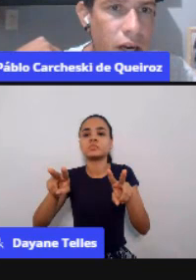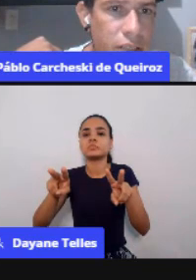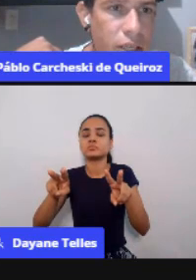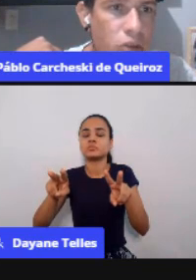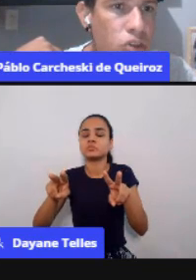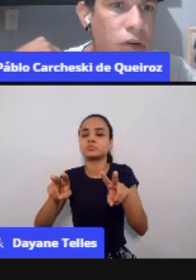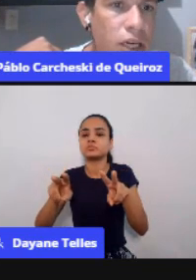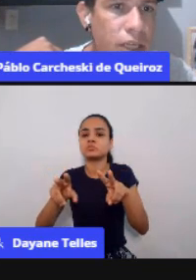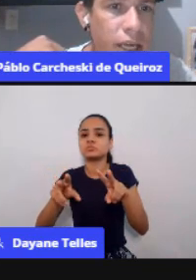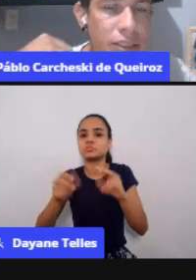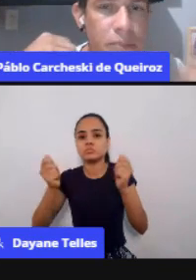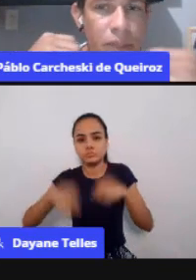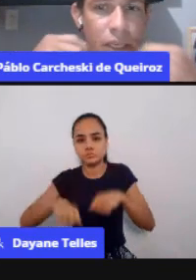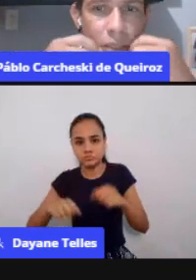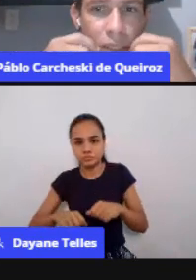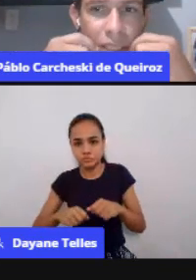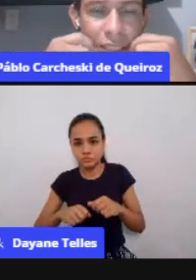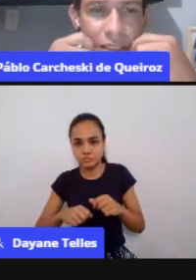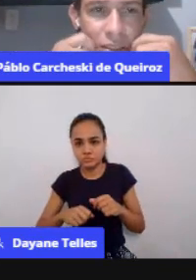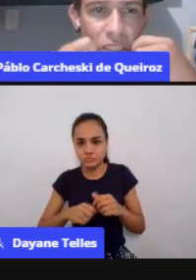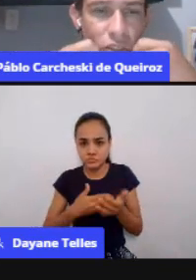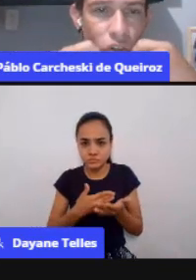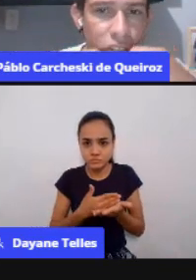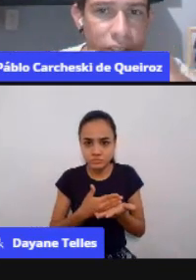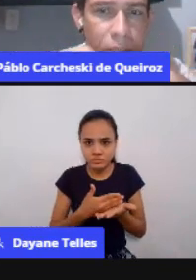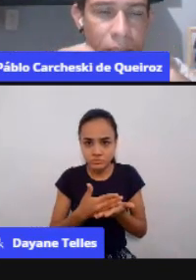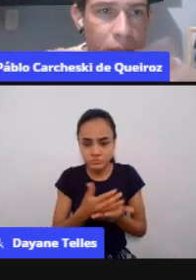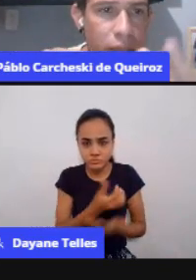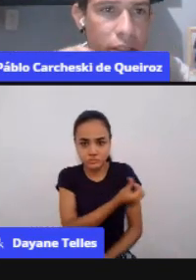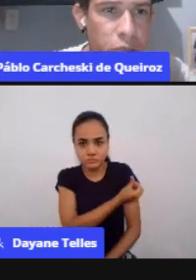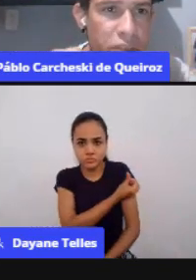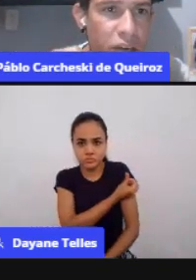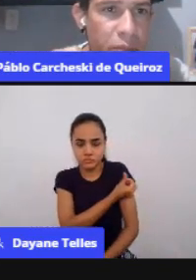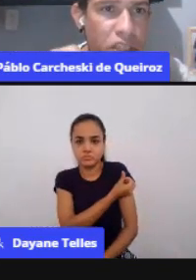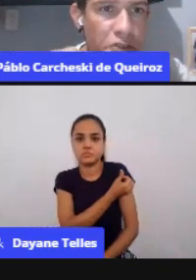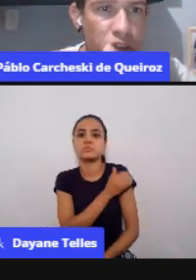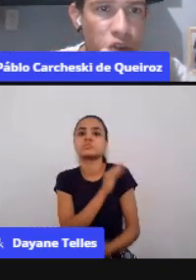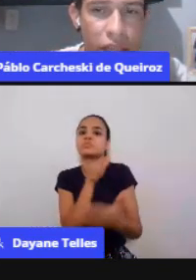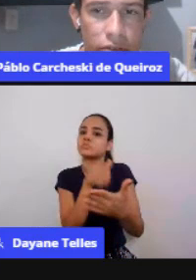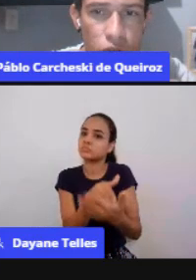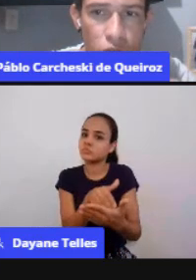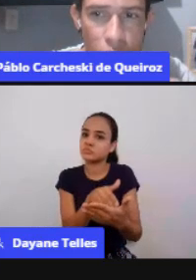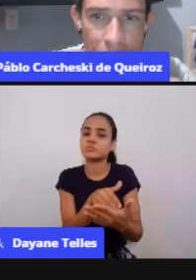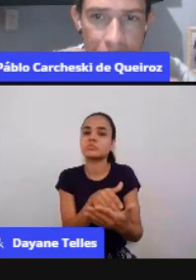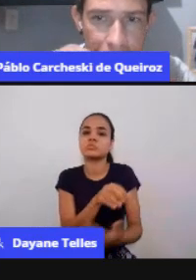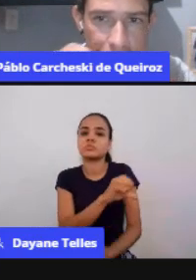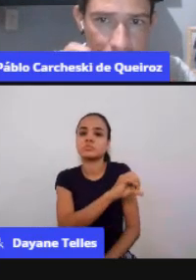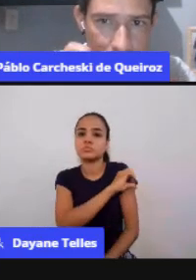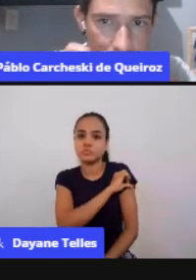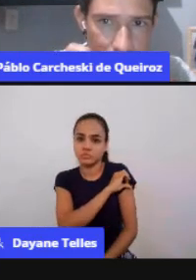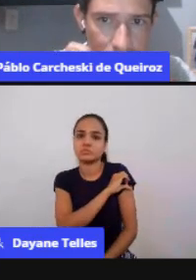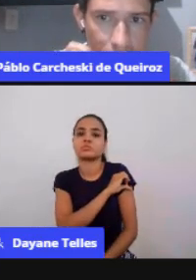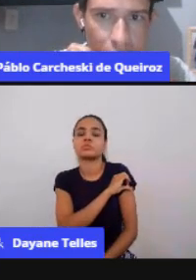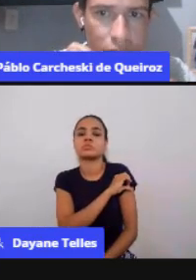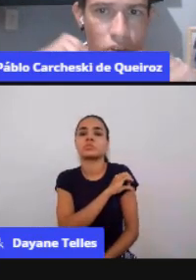6º até o 9º ano, né, essa habilidade nas diagnósticas, né? Mas, especificamente, ela foi no 8º e 9º ano. Então, quando